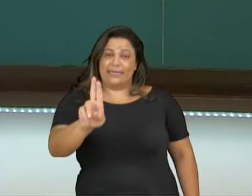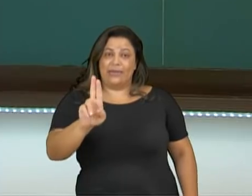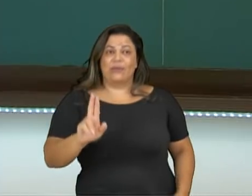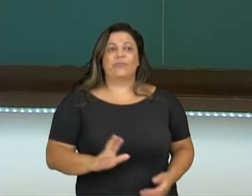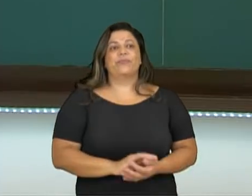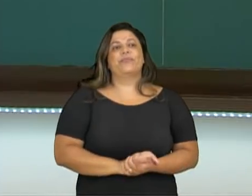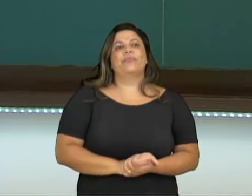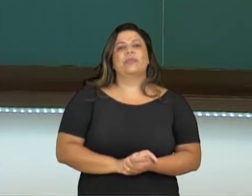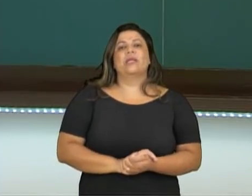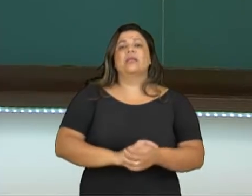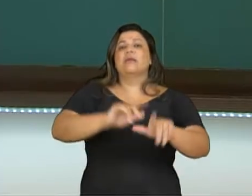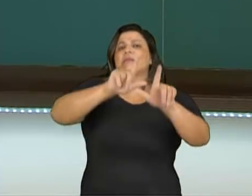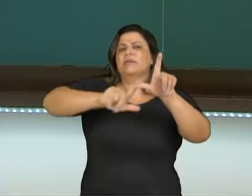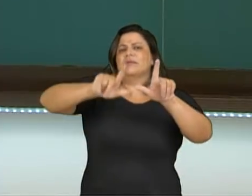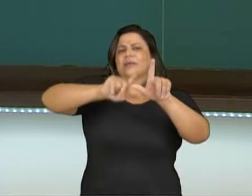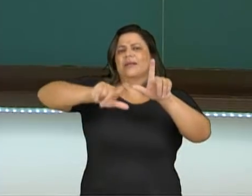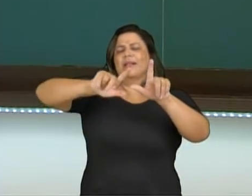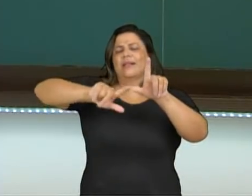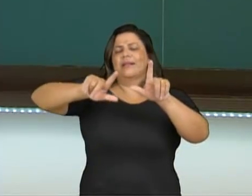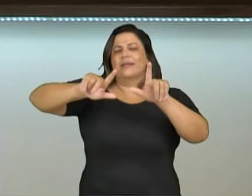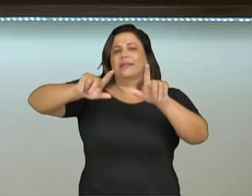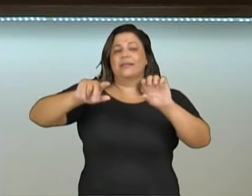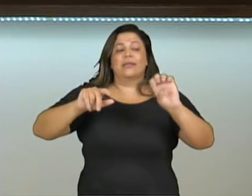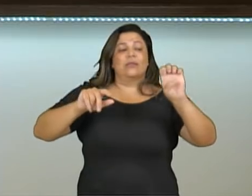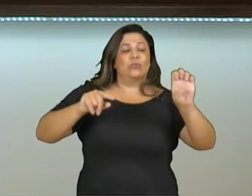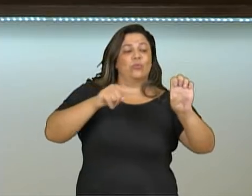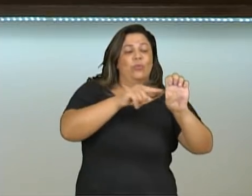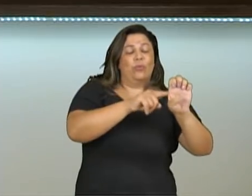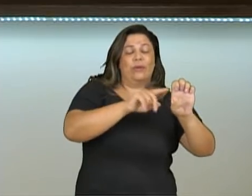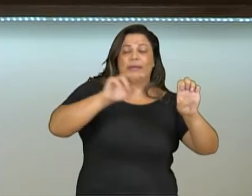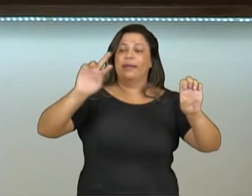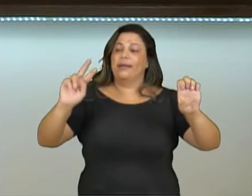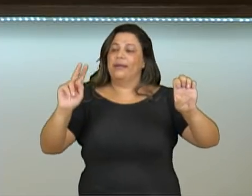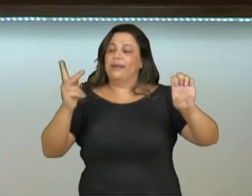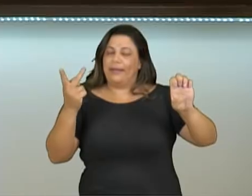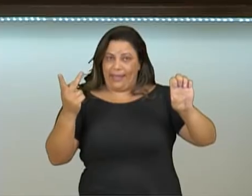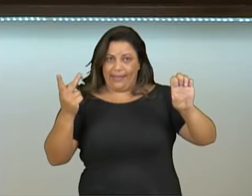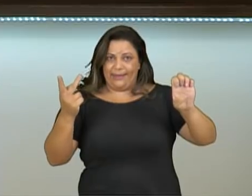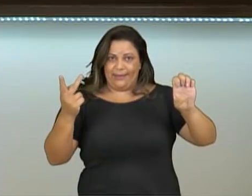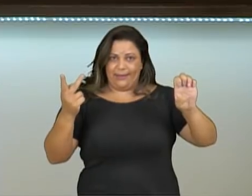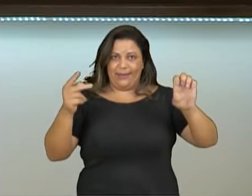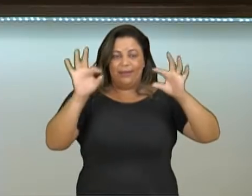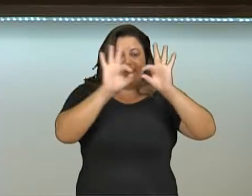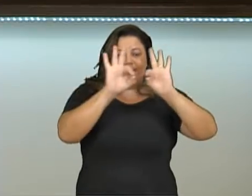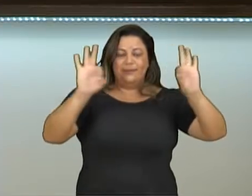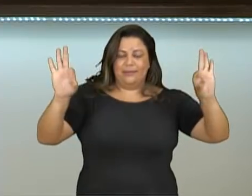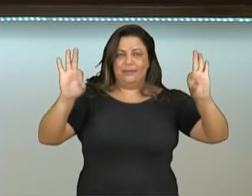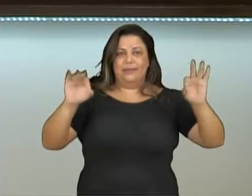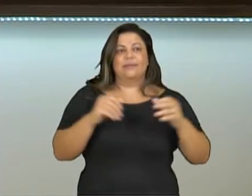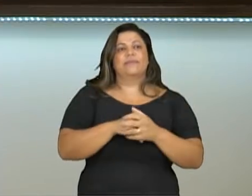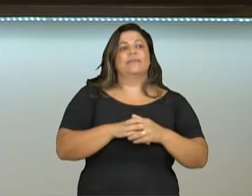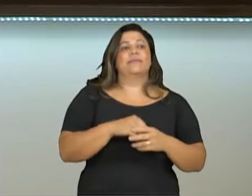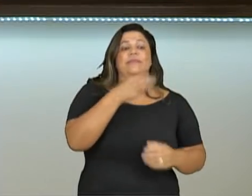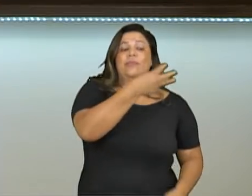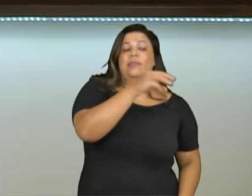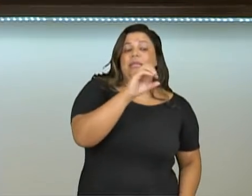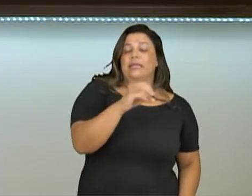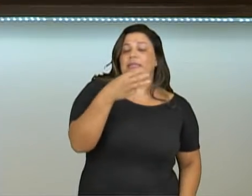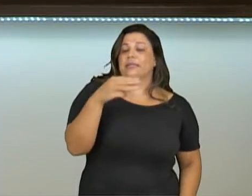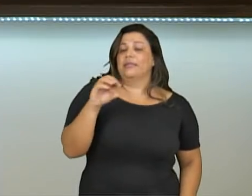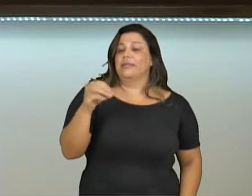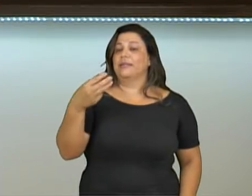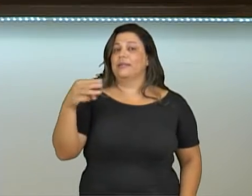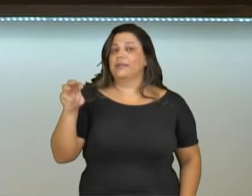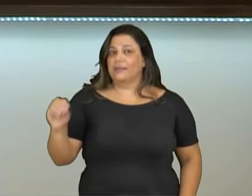letra H, que é exatamente a medida do ângulo de 270 graus. A gente vai andando de 30 em 30